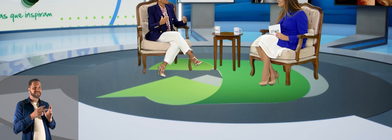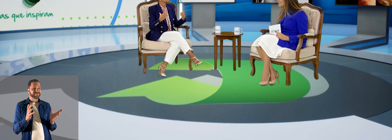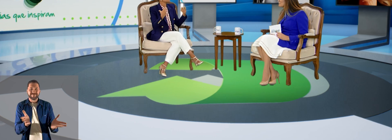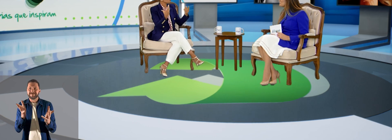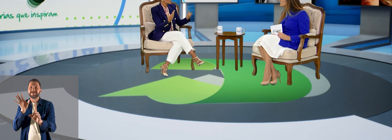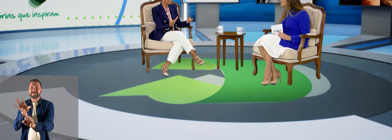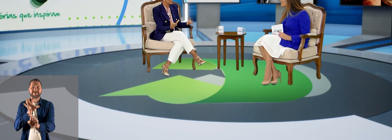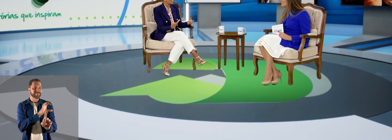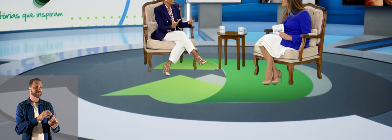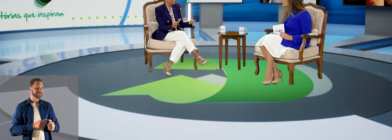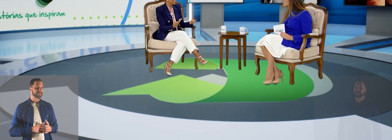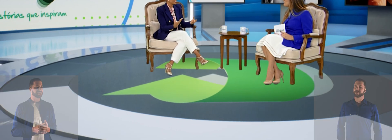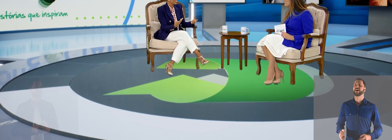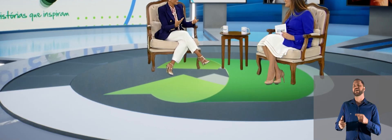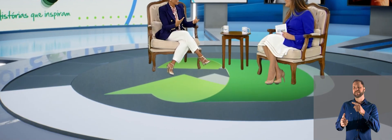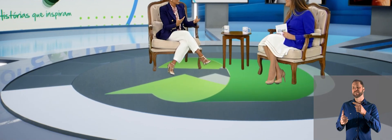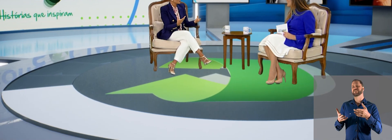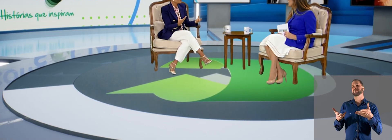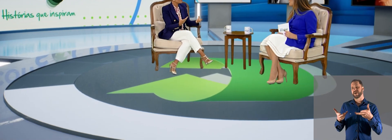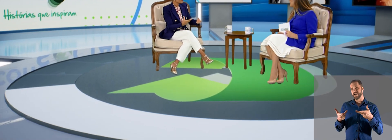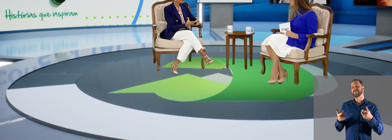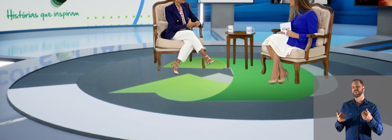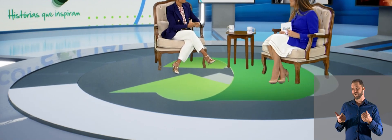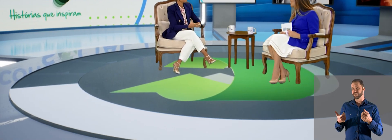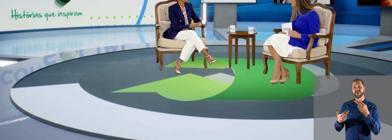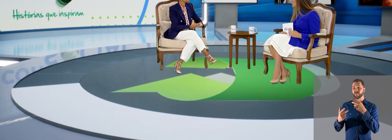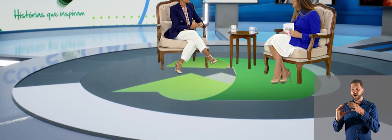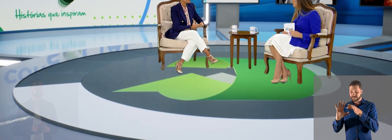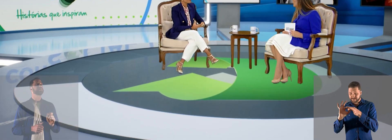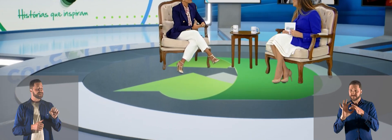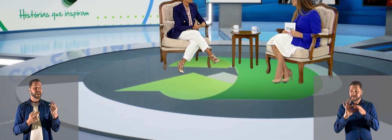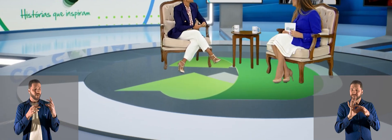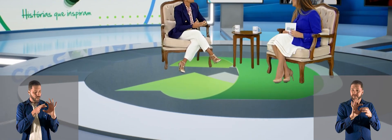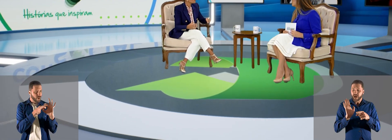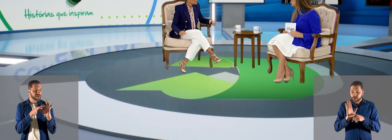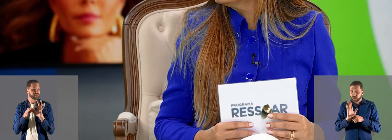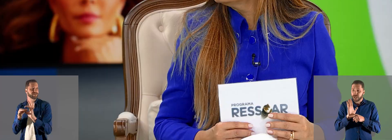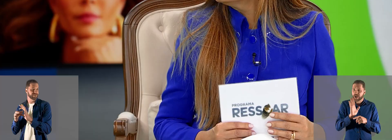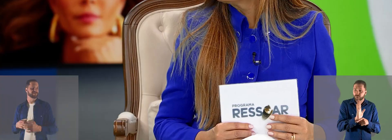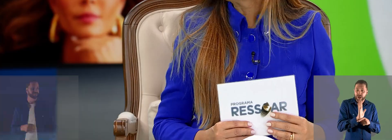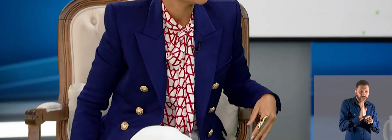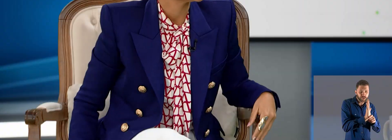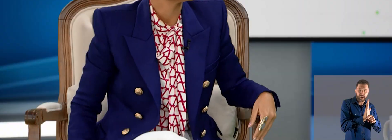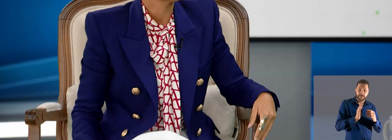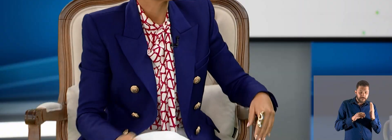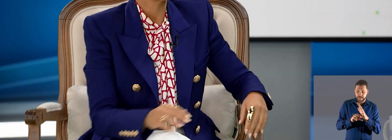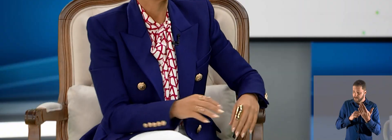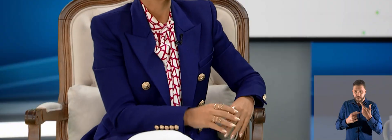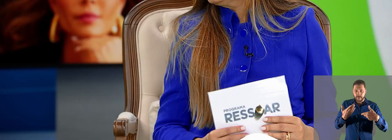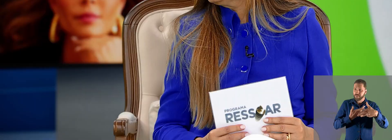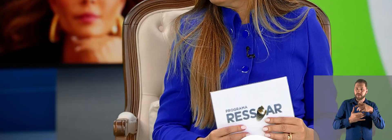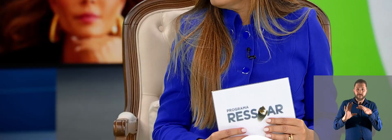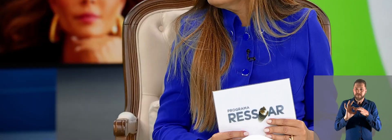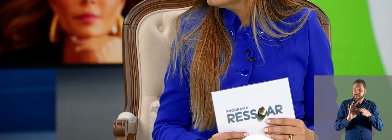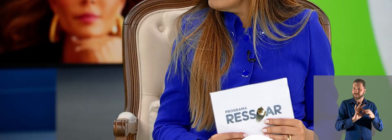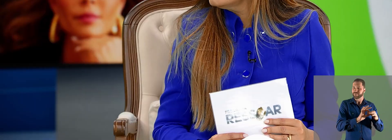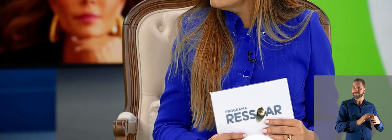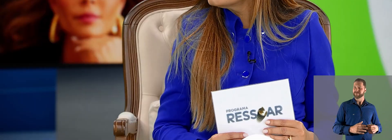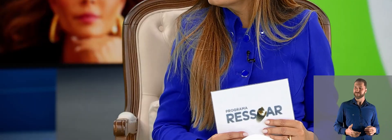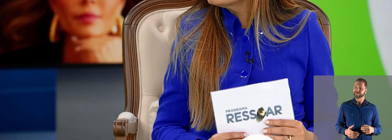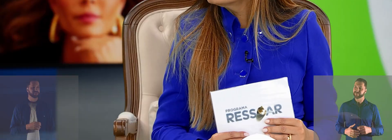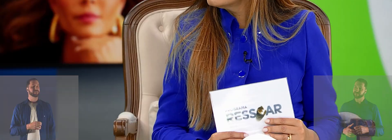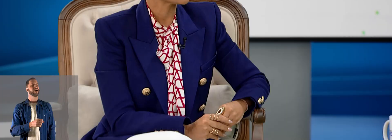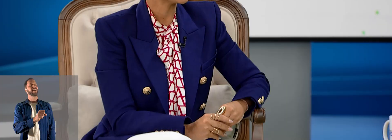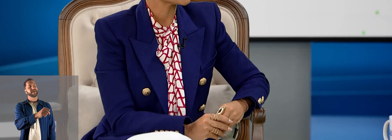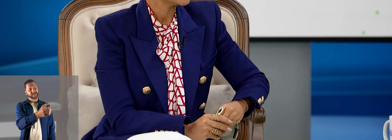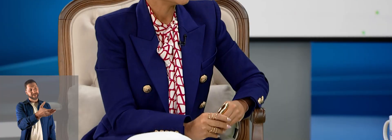encorajar pessoas a fazerem isso que é maravilhoso é uma corrente mesmo é uma corrente quando a gente fala corrente do bem é uma